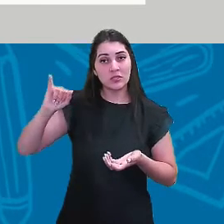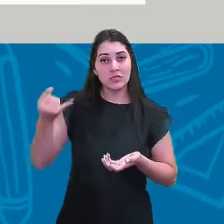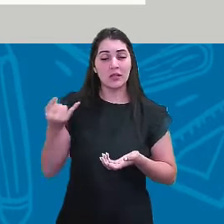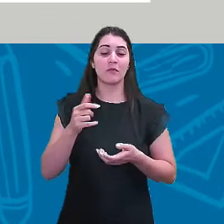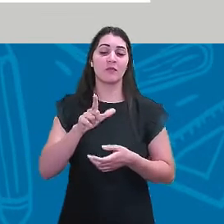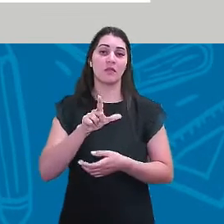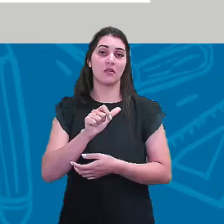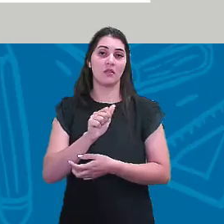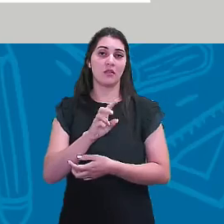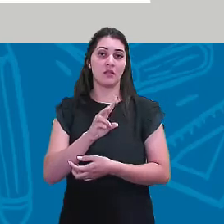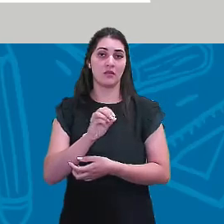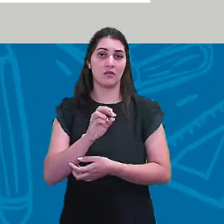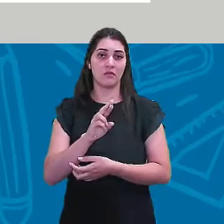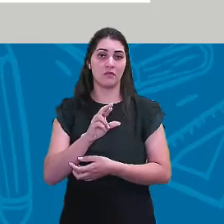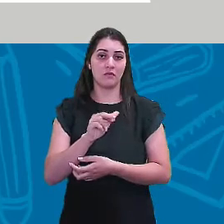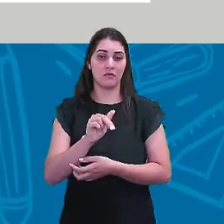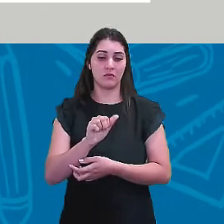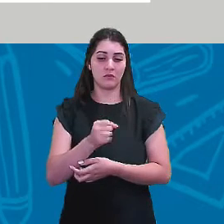bom?